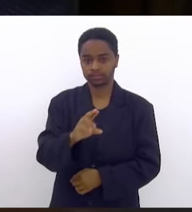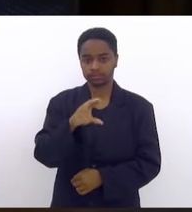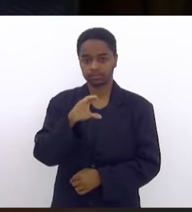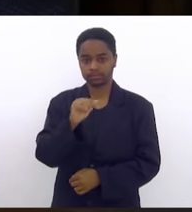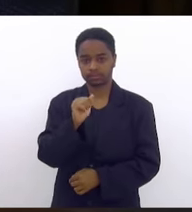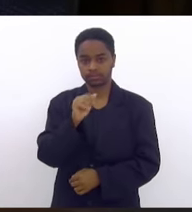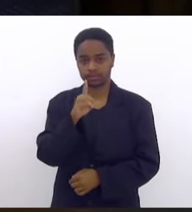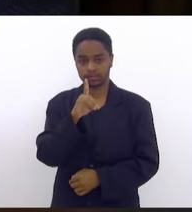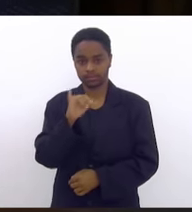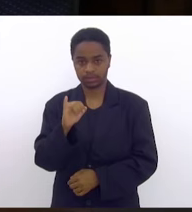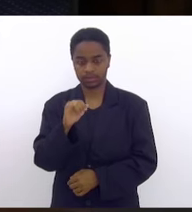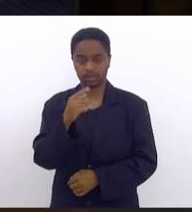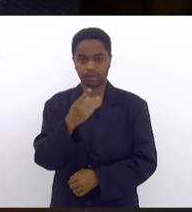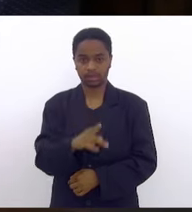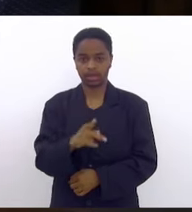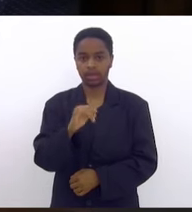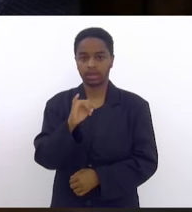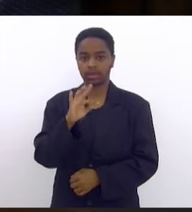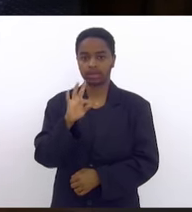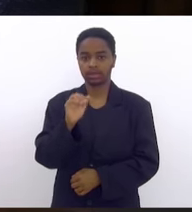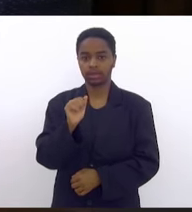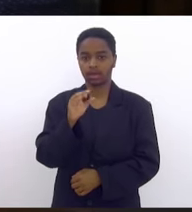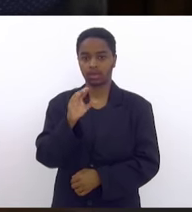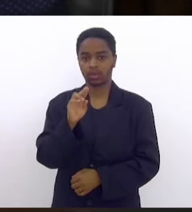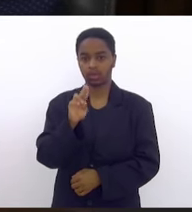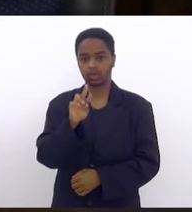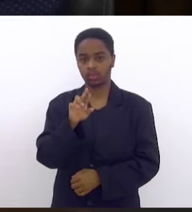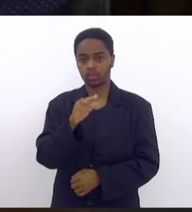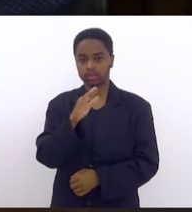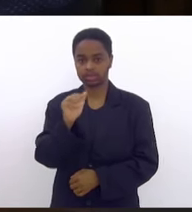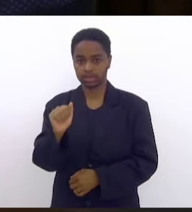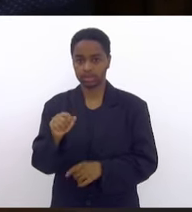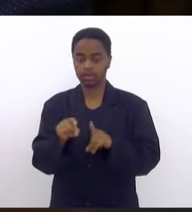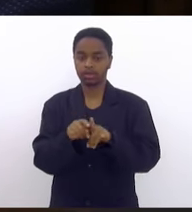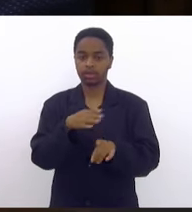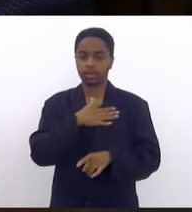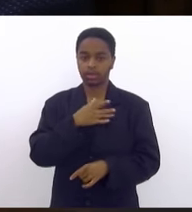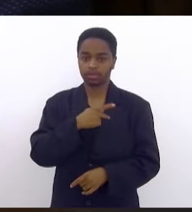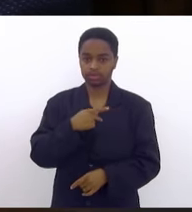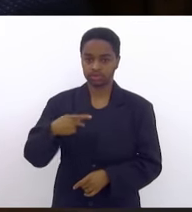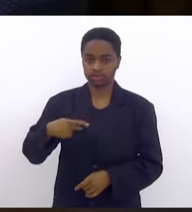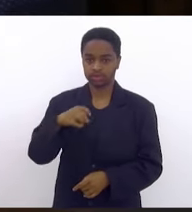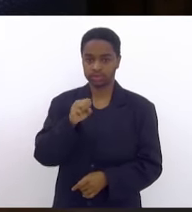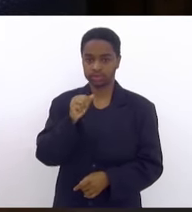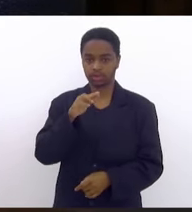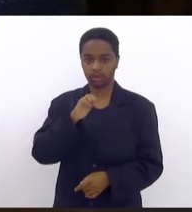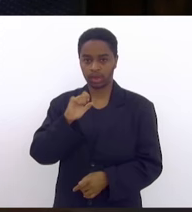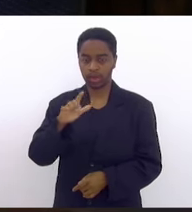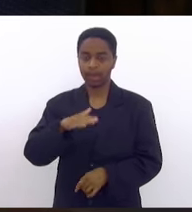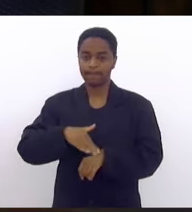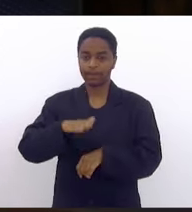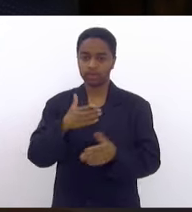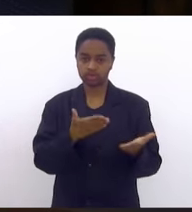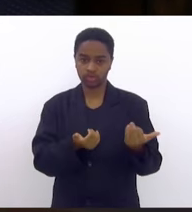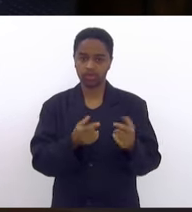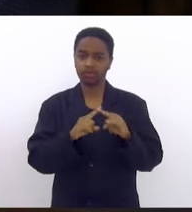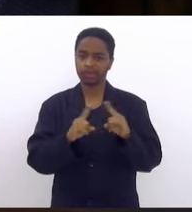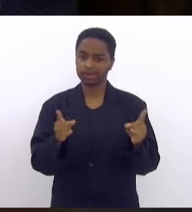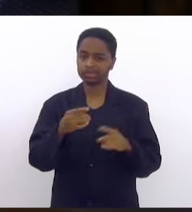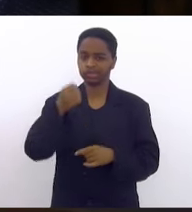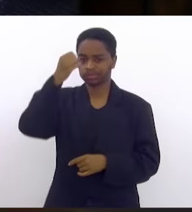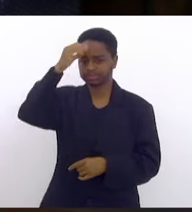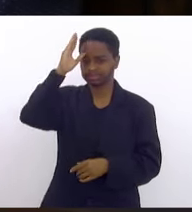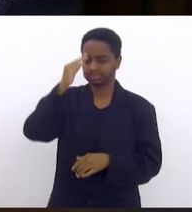em Itacuruçá. Está ali meu pastor Samuel. Ele é um pouco mais jovem que eu, mas, assim, a bagagem já é muito